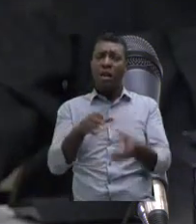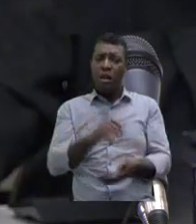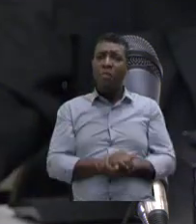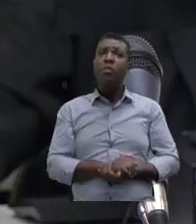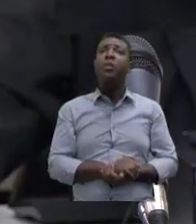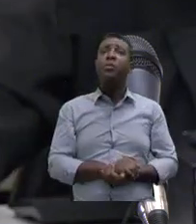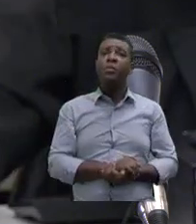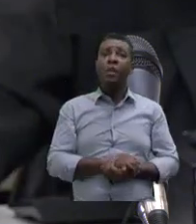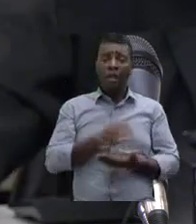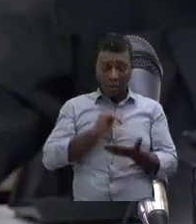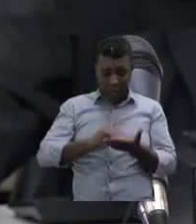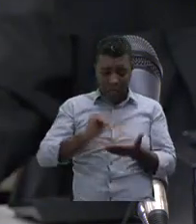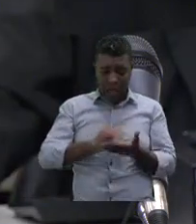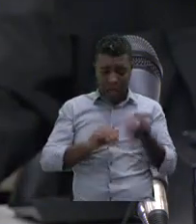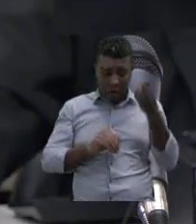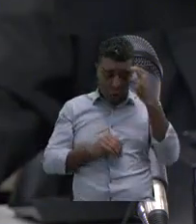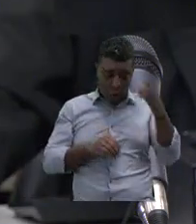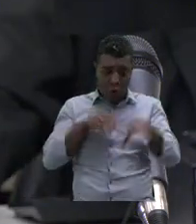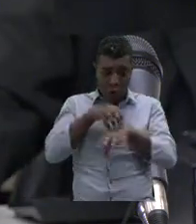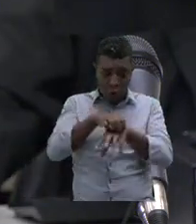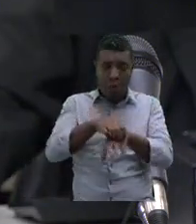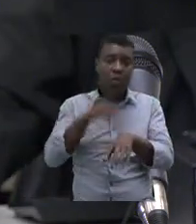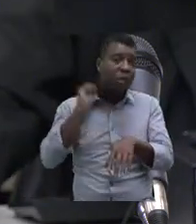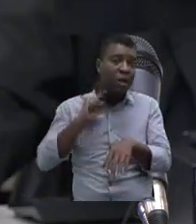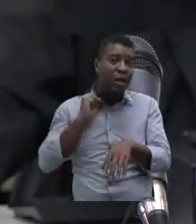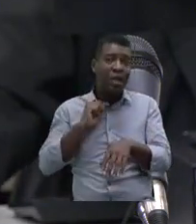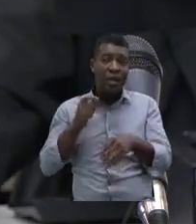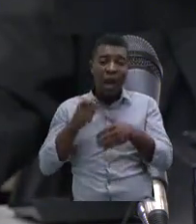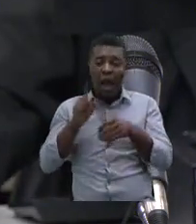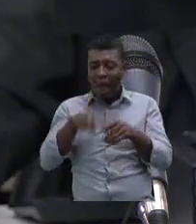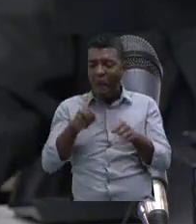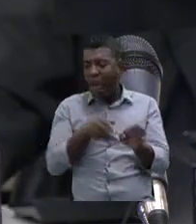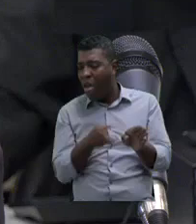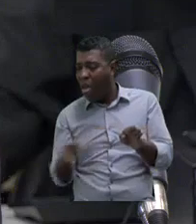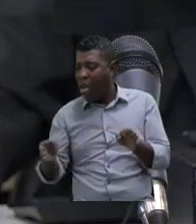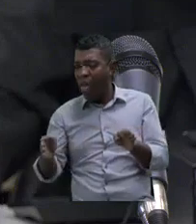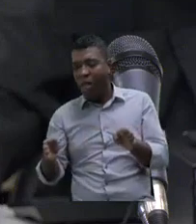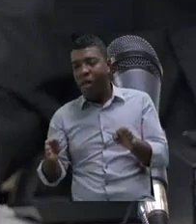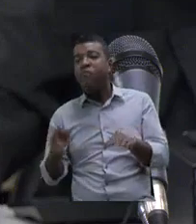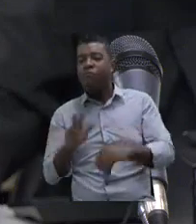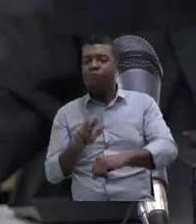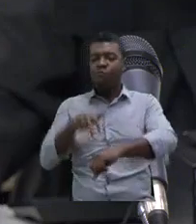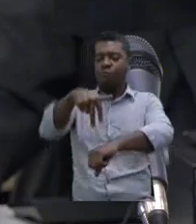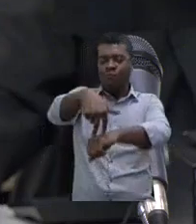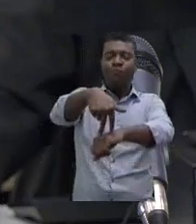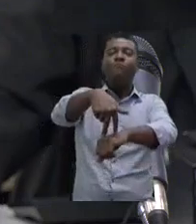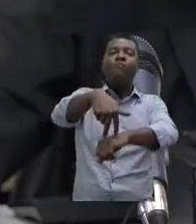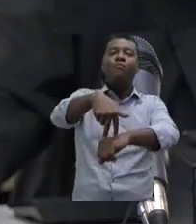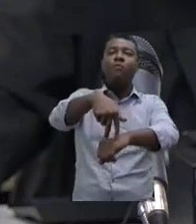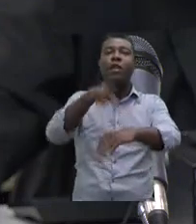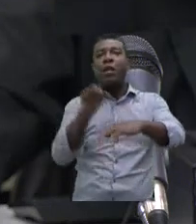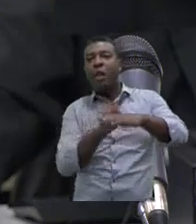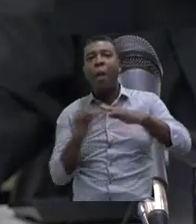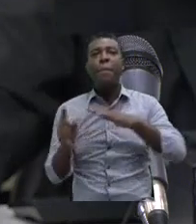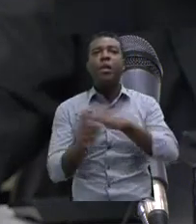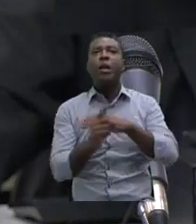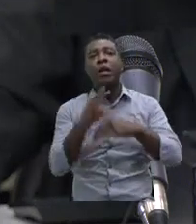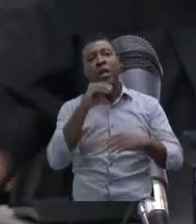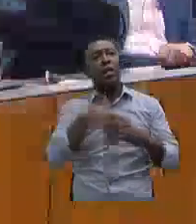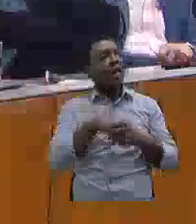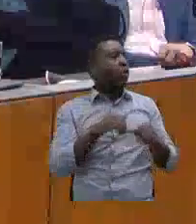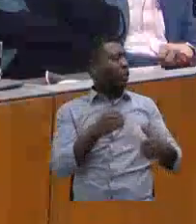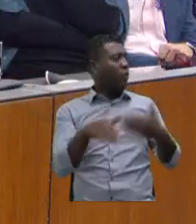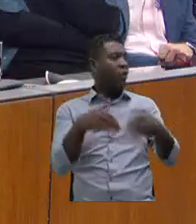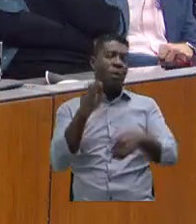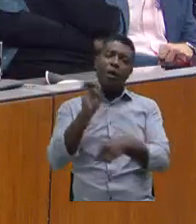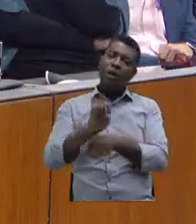Turismo e Minas não é mais marginal. Ela tem protagonismo nesse desenvolvimento maior do Estado.